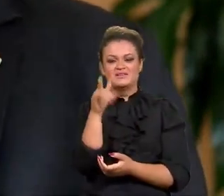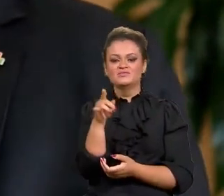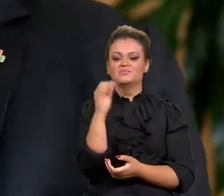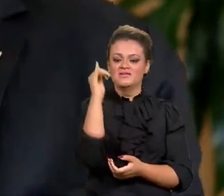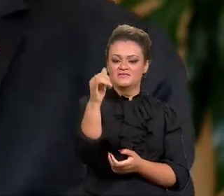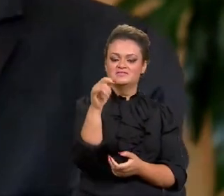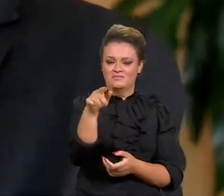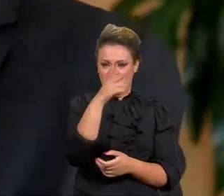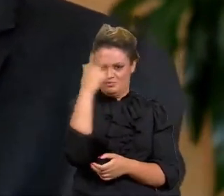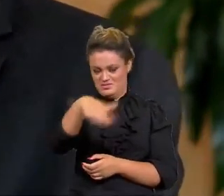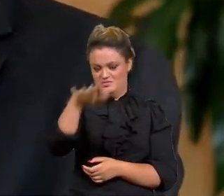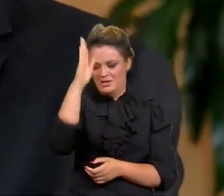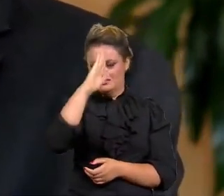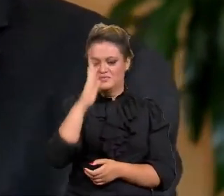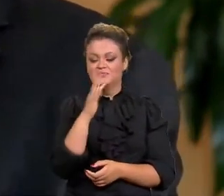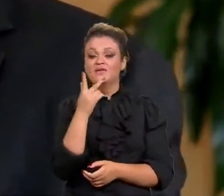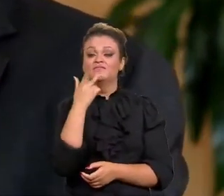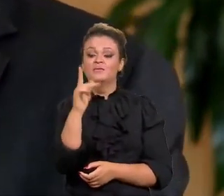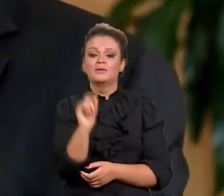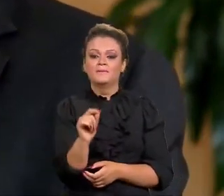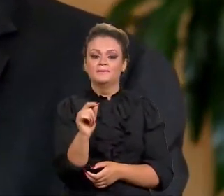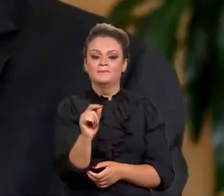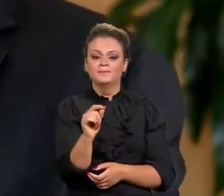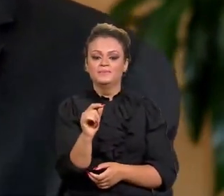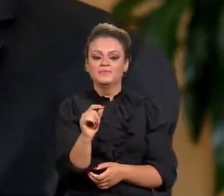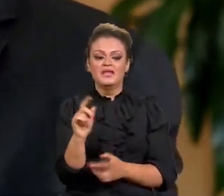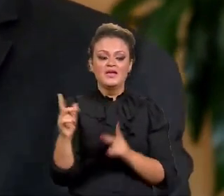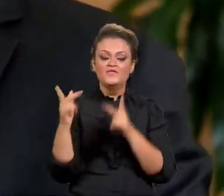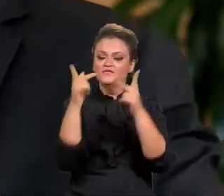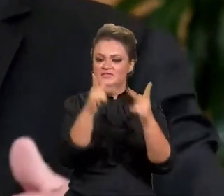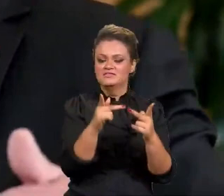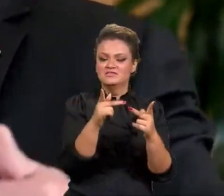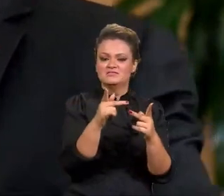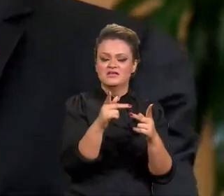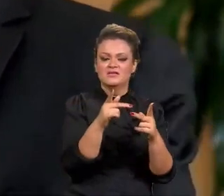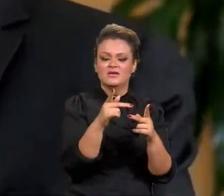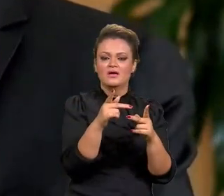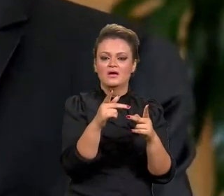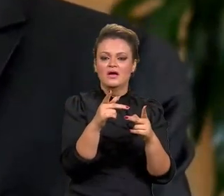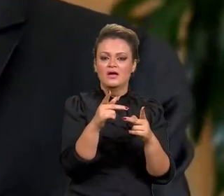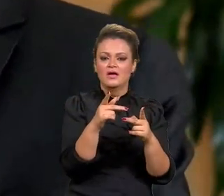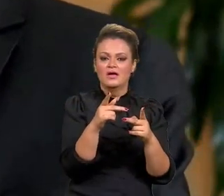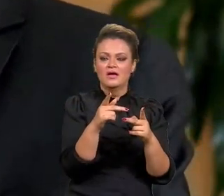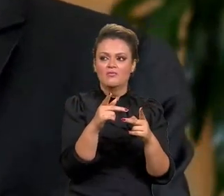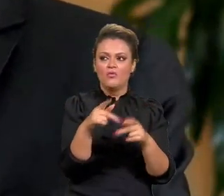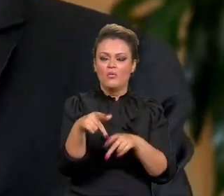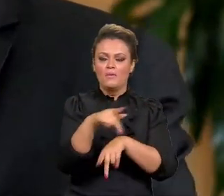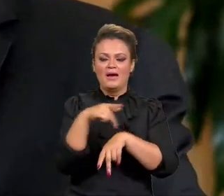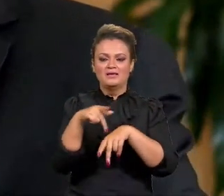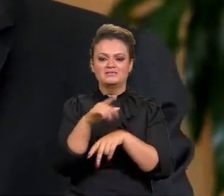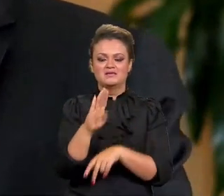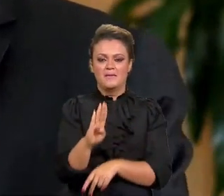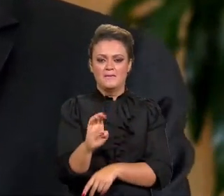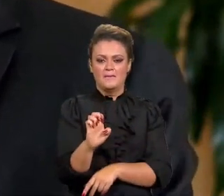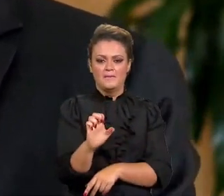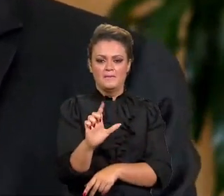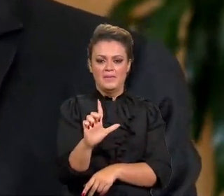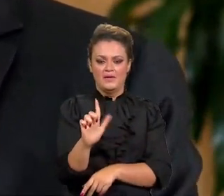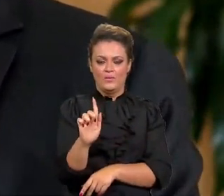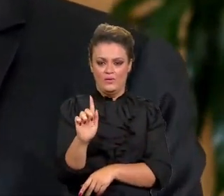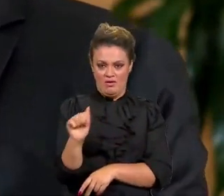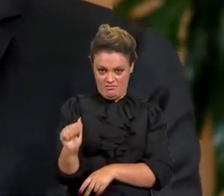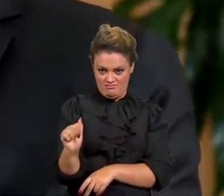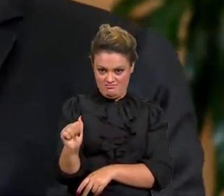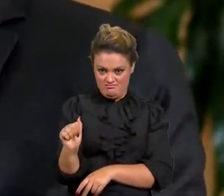seguinte: eu visitei o rei belga e eu lembrei que o primeiro rei a visitar o Brasil foi o rei belga.